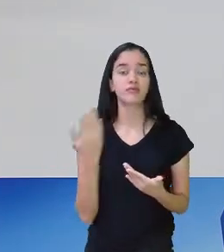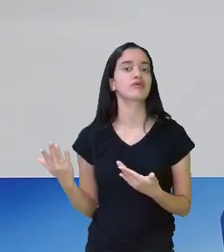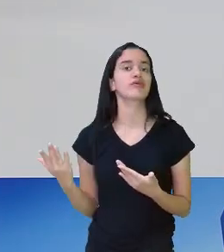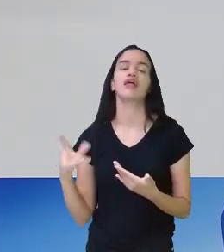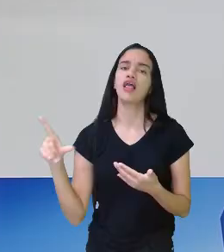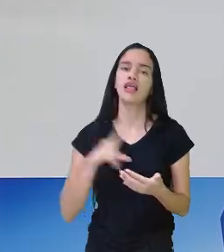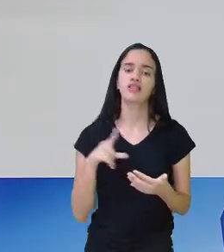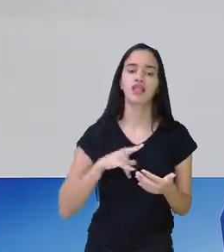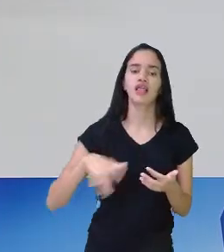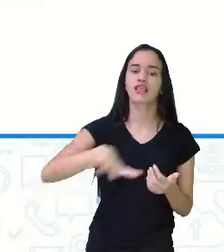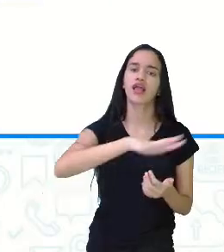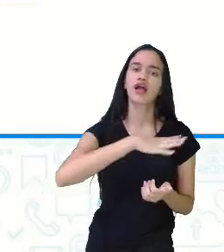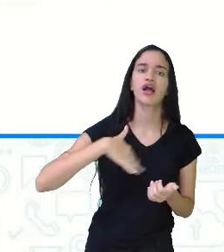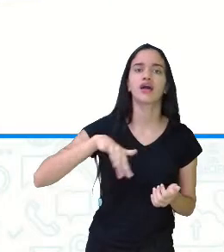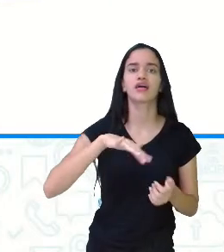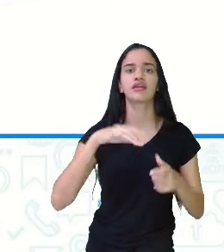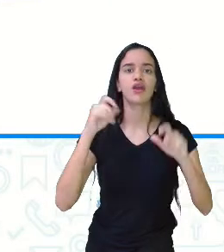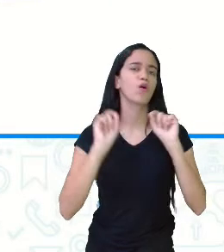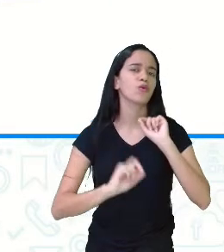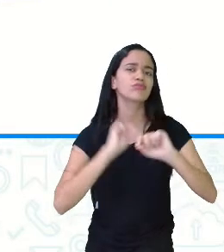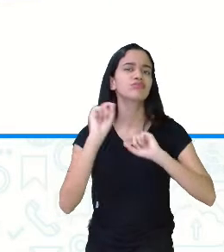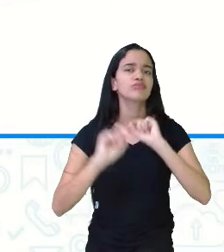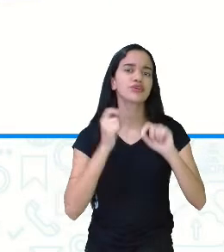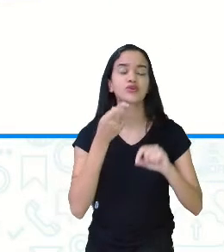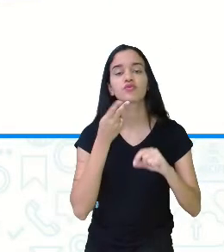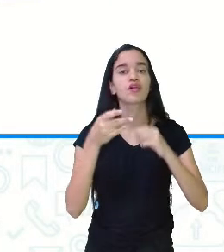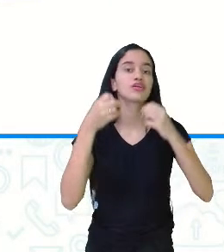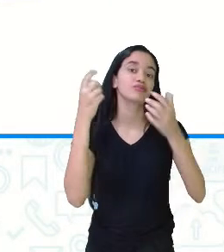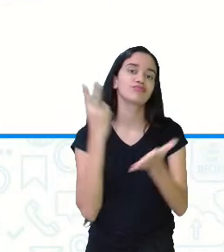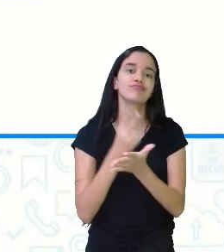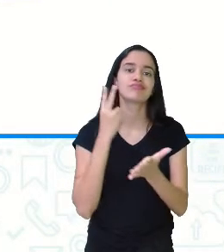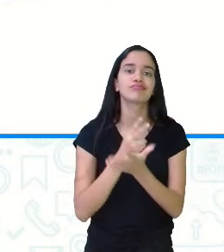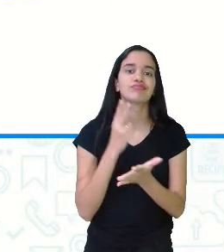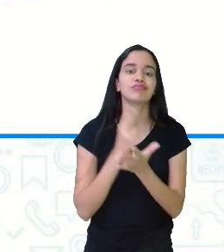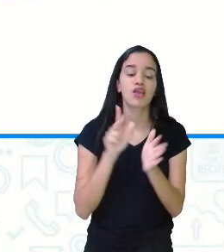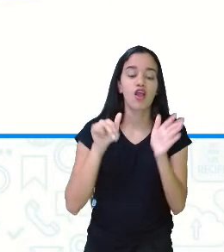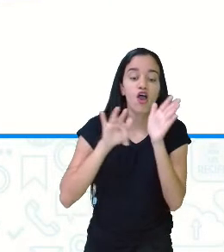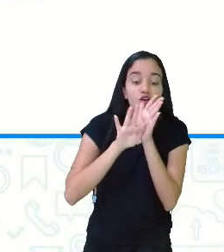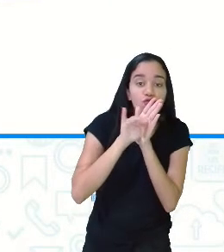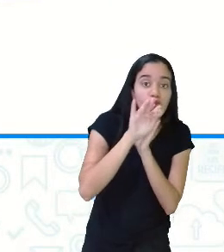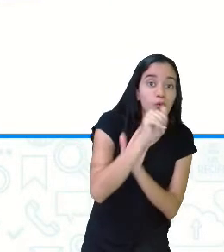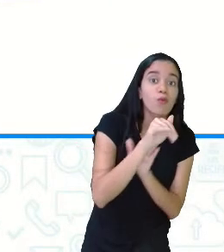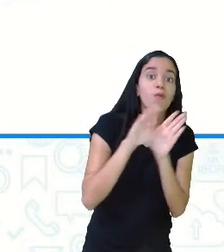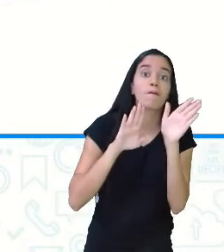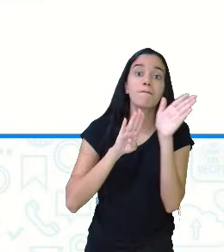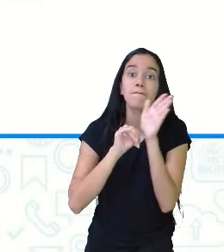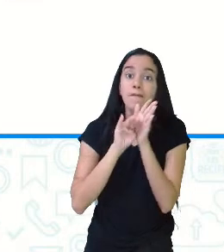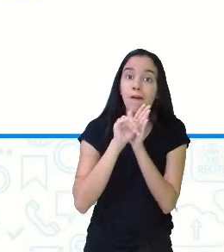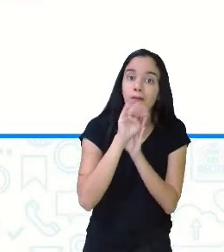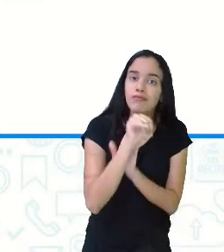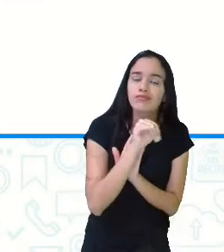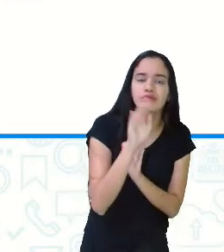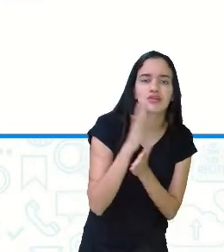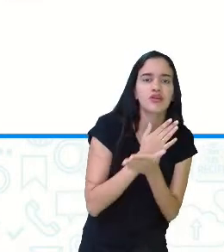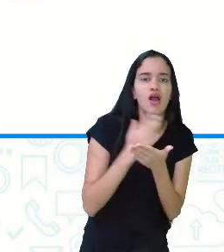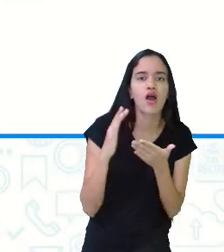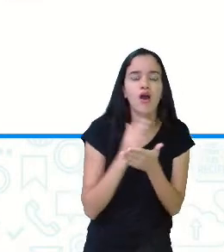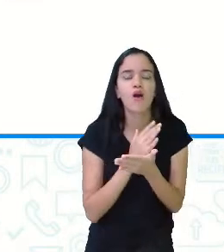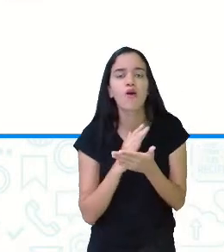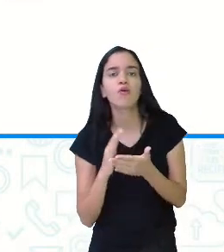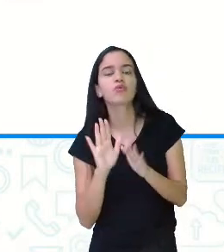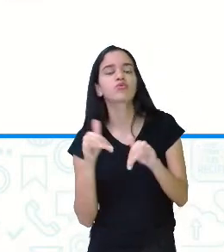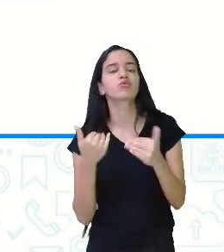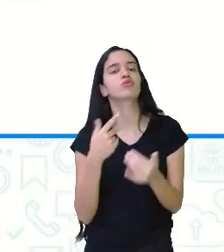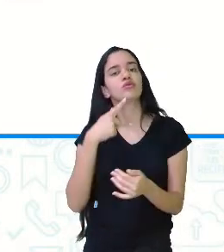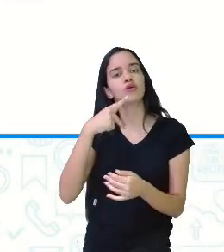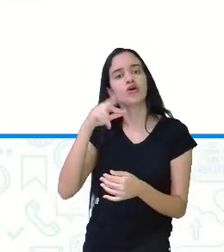existe no ambiente o que eu estou falando sempre, fungos, bactérias e alguns protozoários